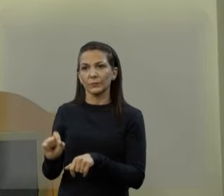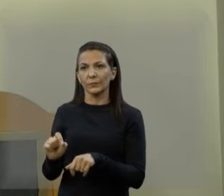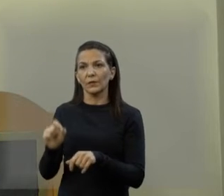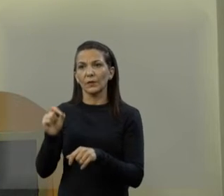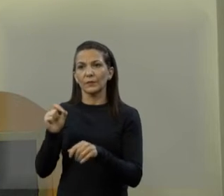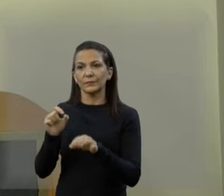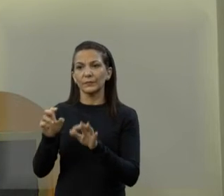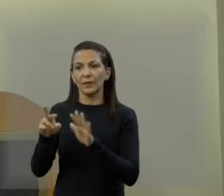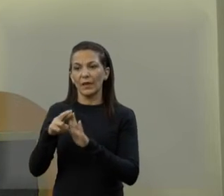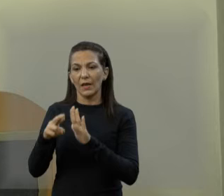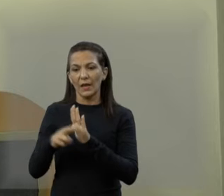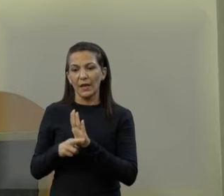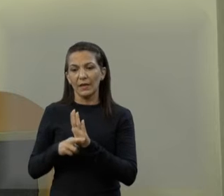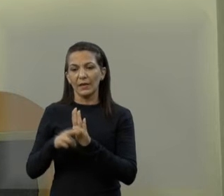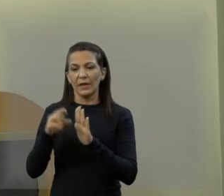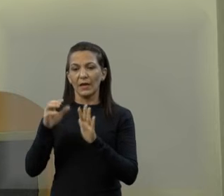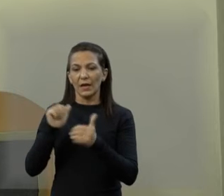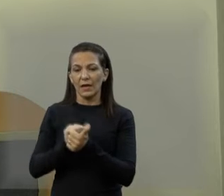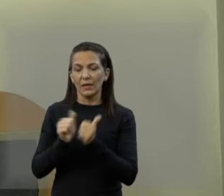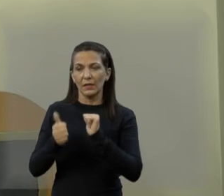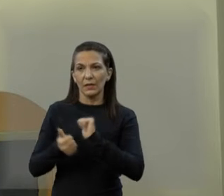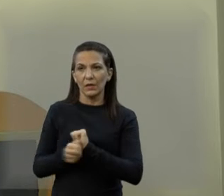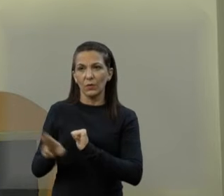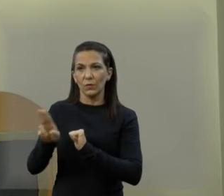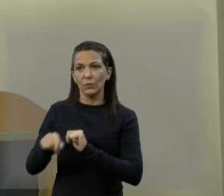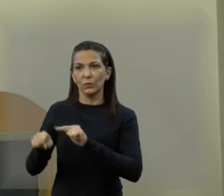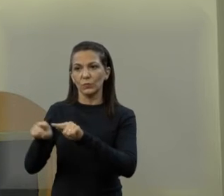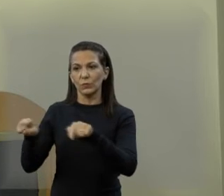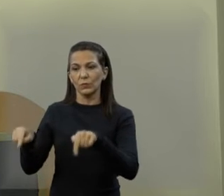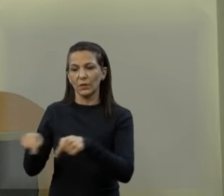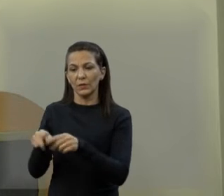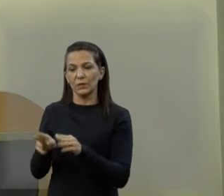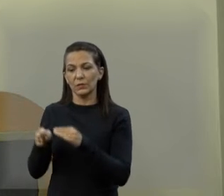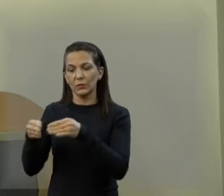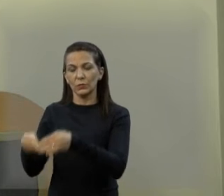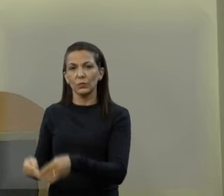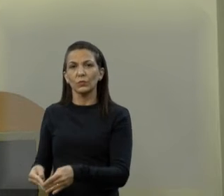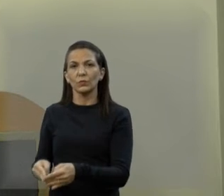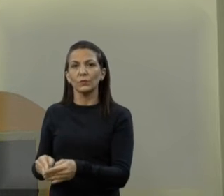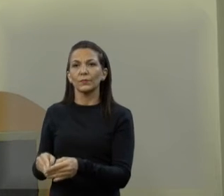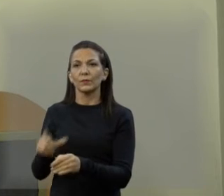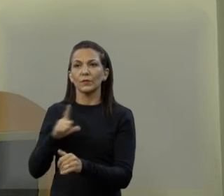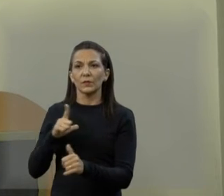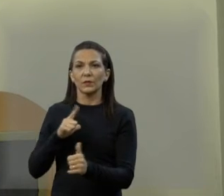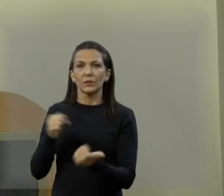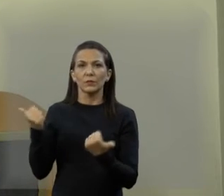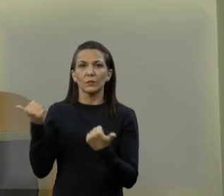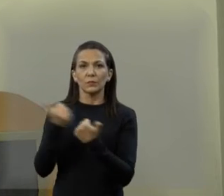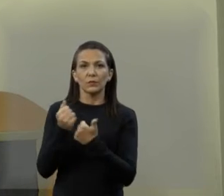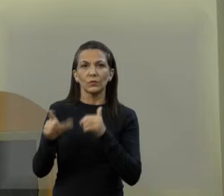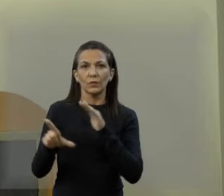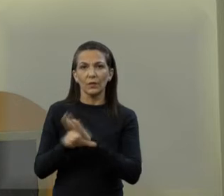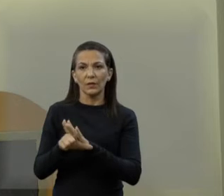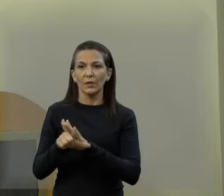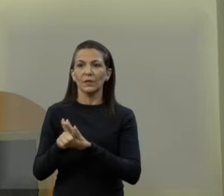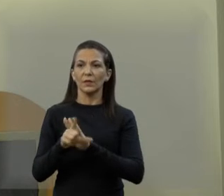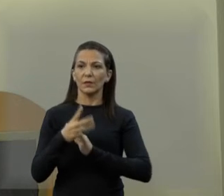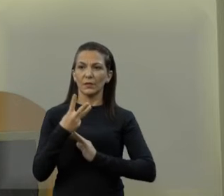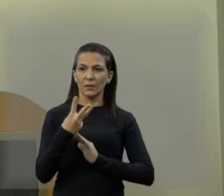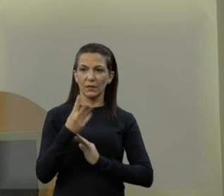à regularização das concessões do uso de sepulturas existentes pessoal do que se substitutivo ao projeto de lei complementar